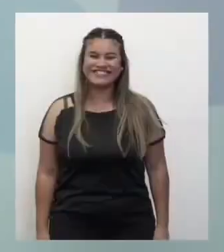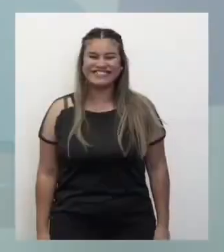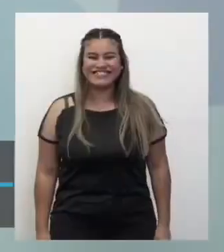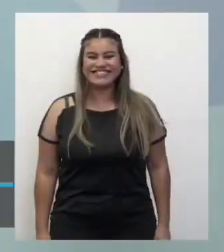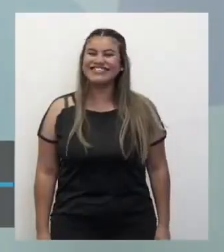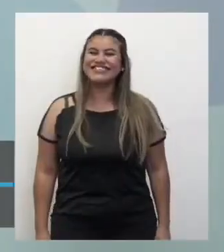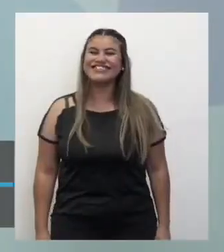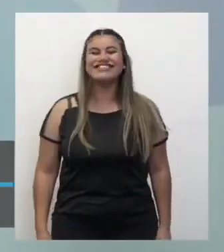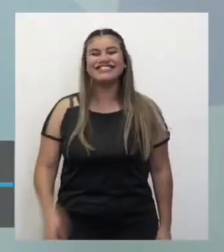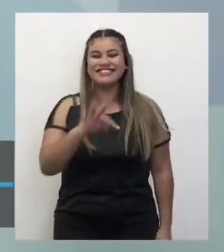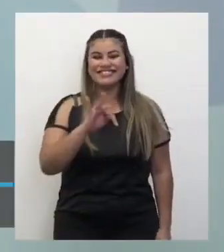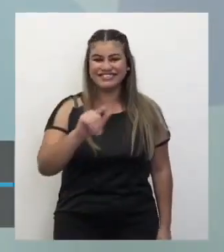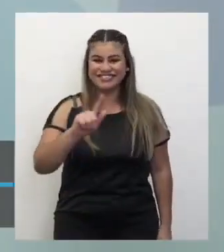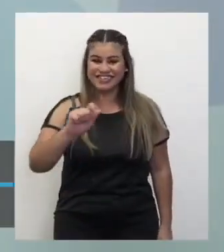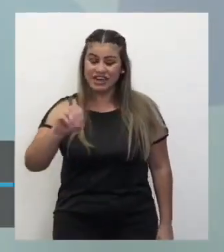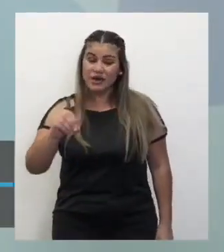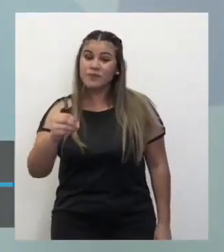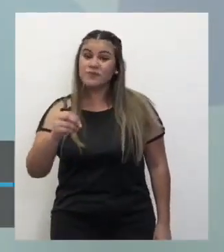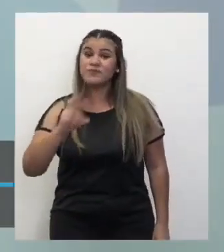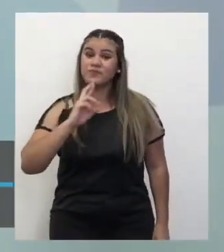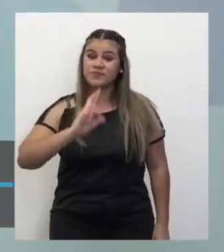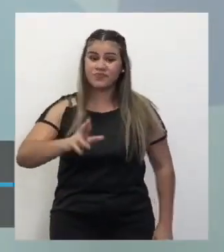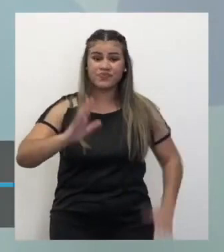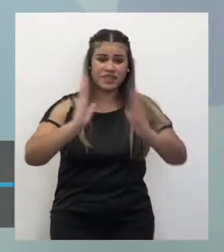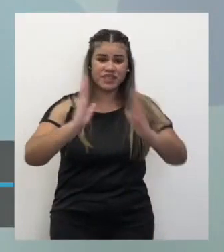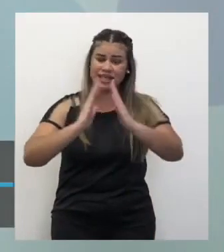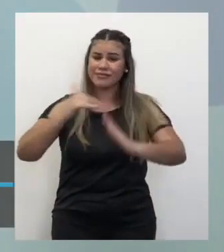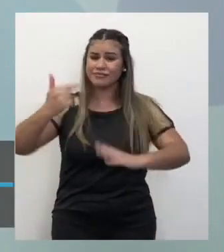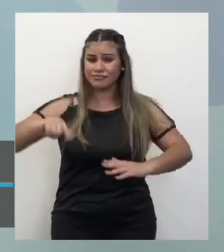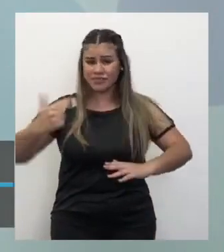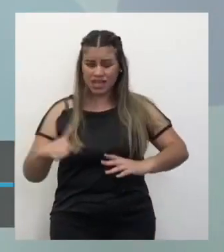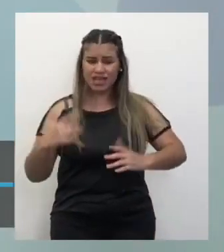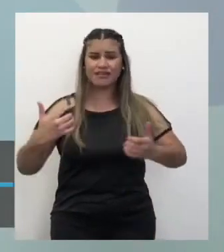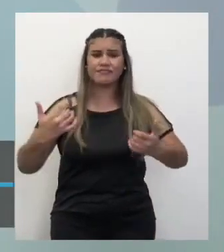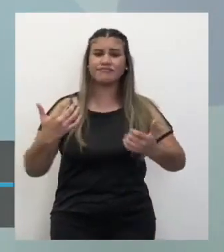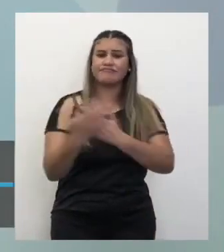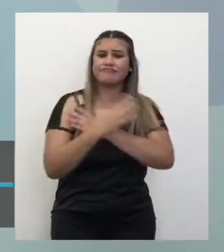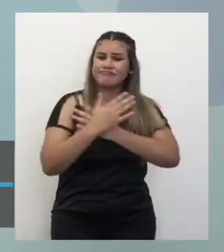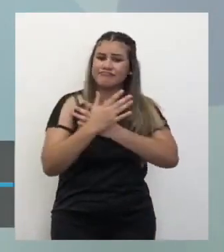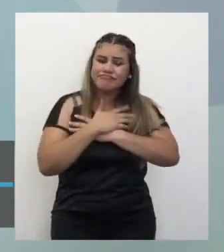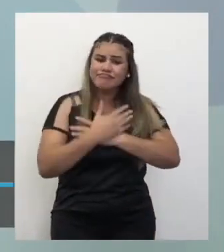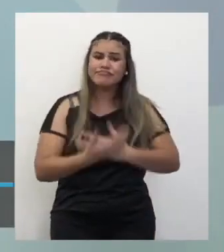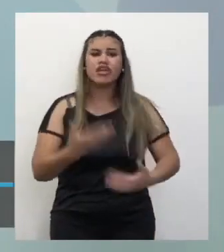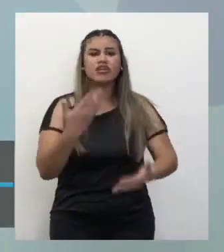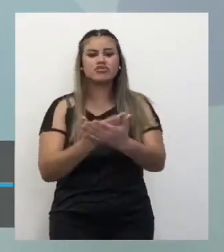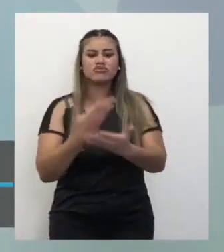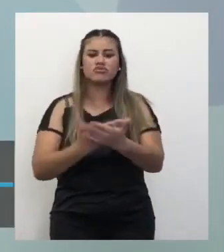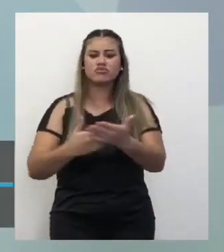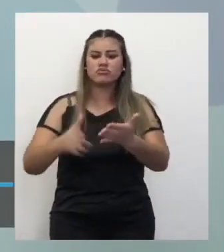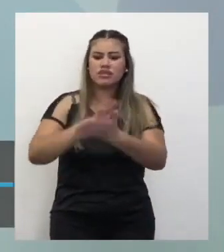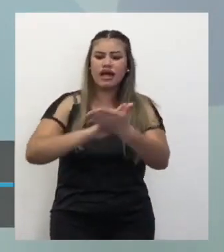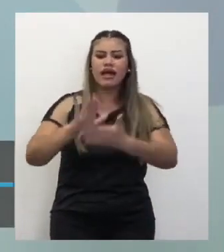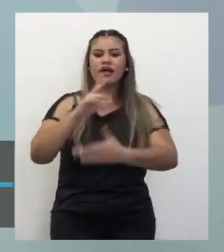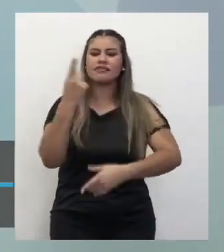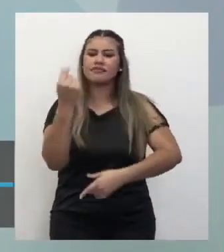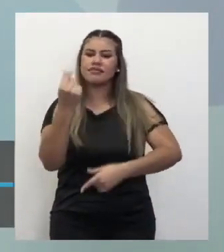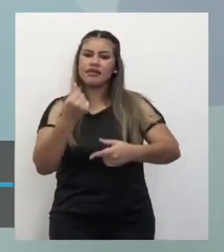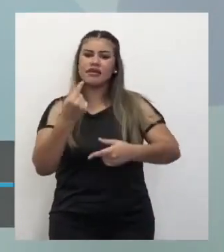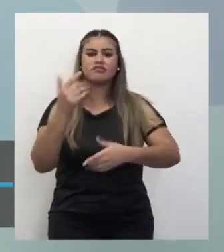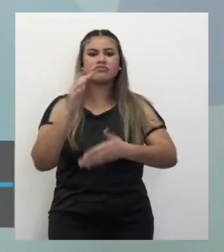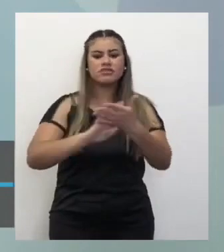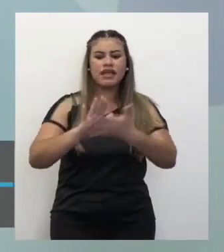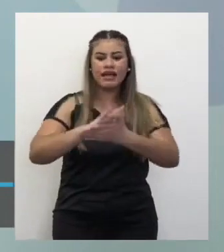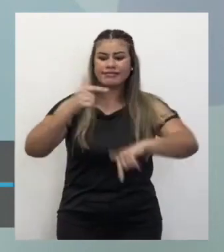E vamos lá, o Tiago falou falta de moradia, de emprego, o Henry falou sem estudo, sem dinheiro, trabalho também que